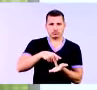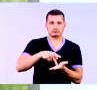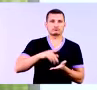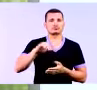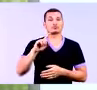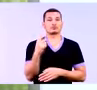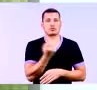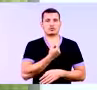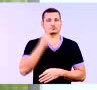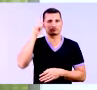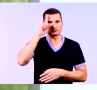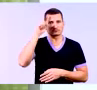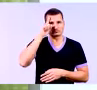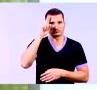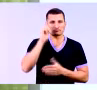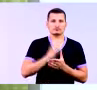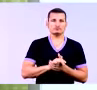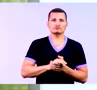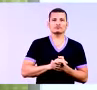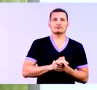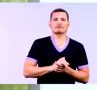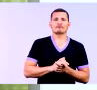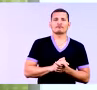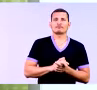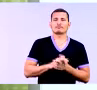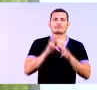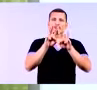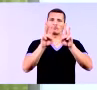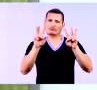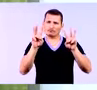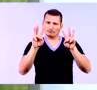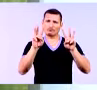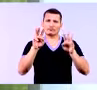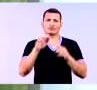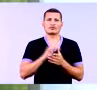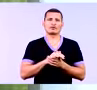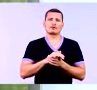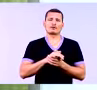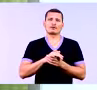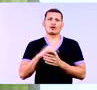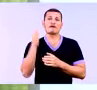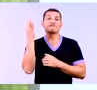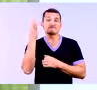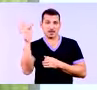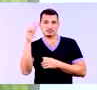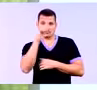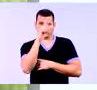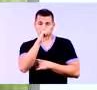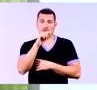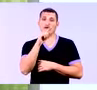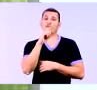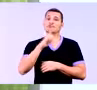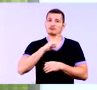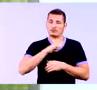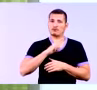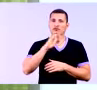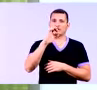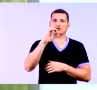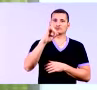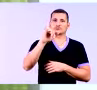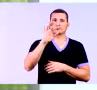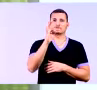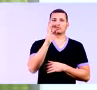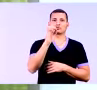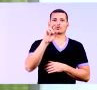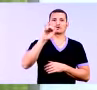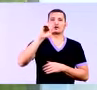cotidiano. O site Le Monde.fr da França tem um editorial que ele é dedicado a dados ou